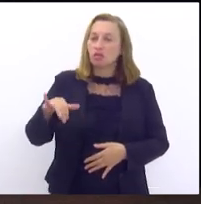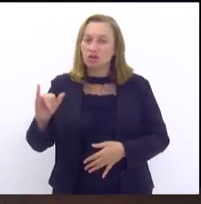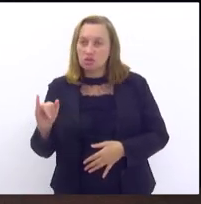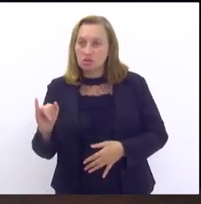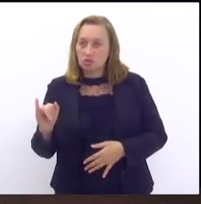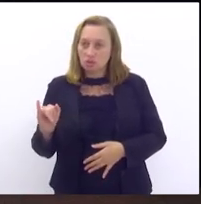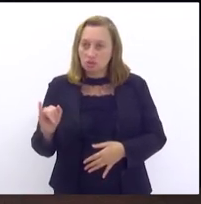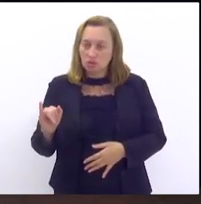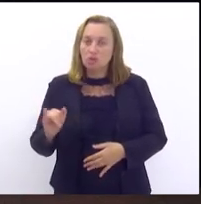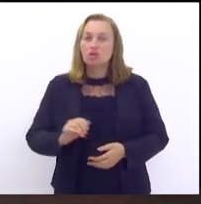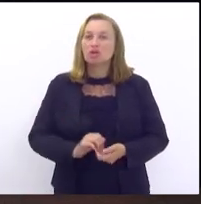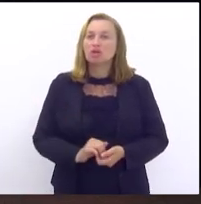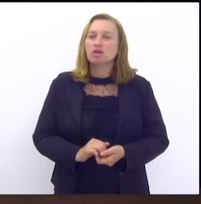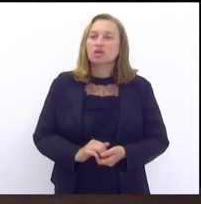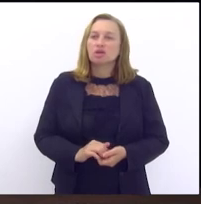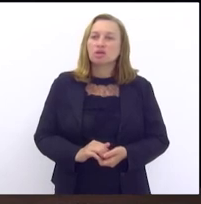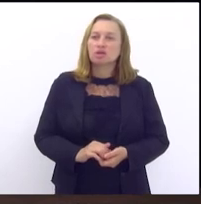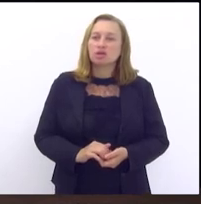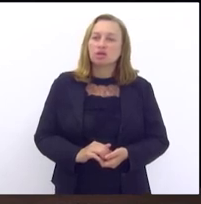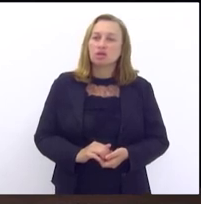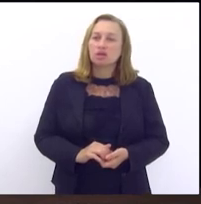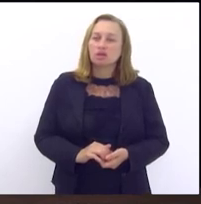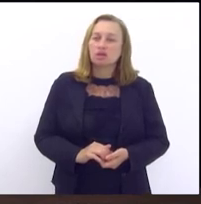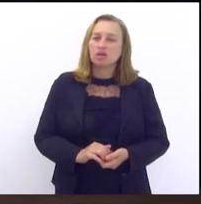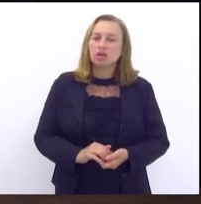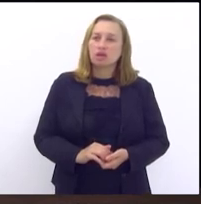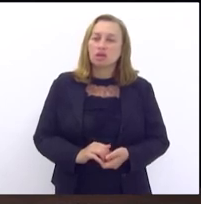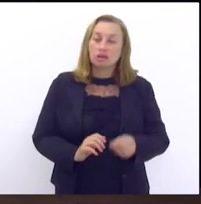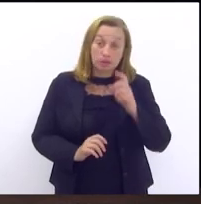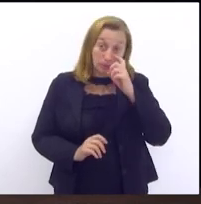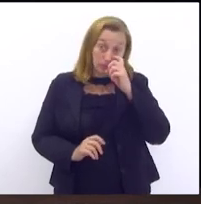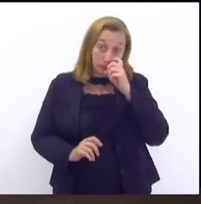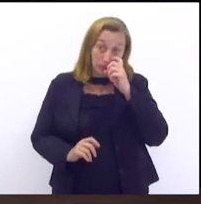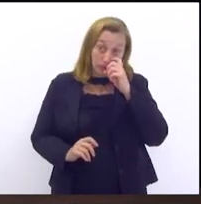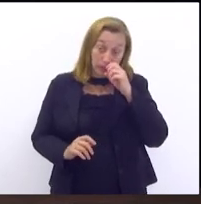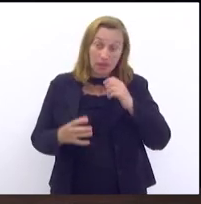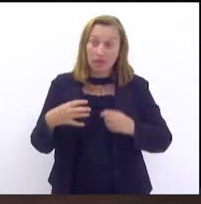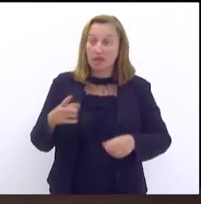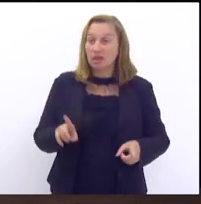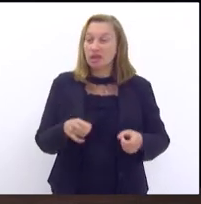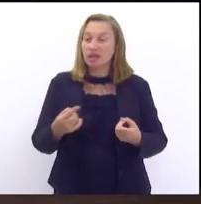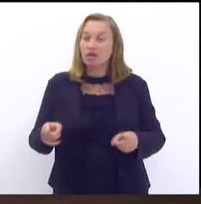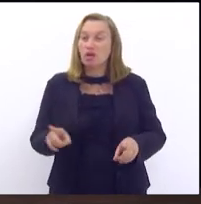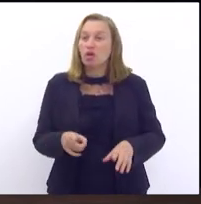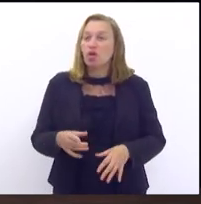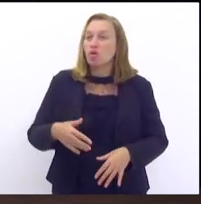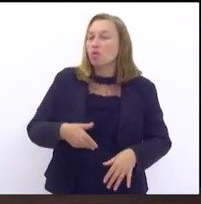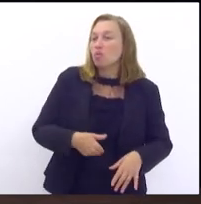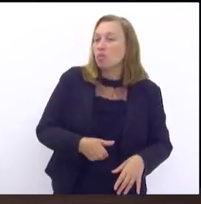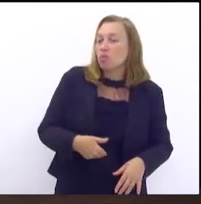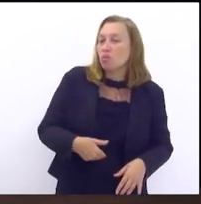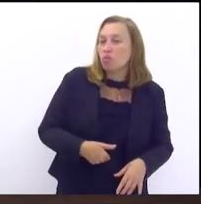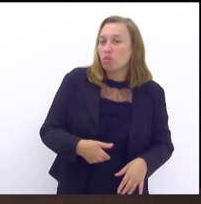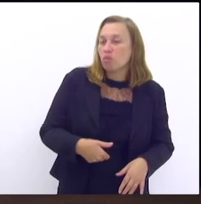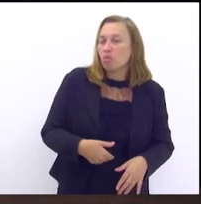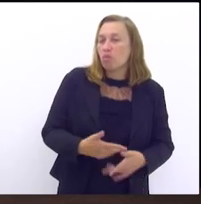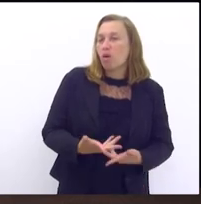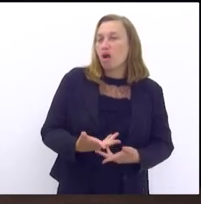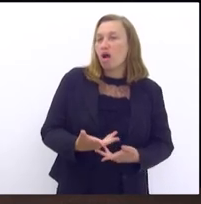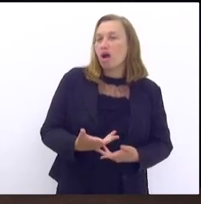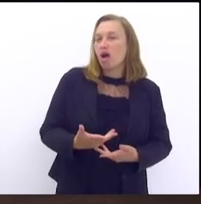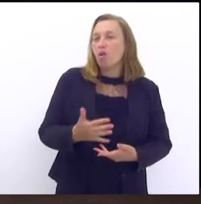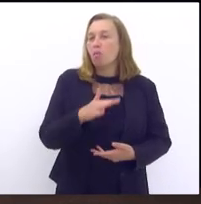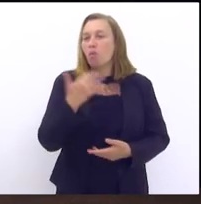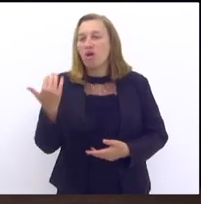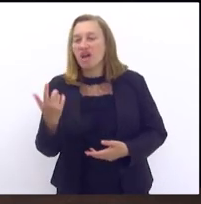na reta de Nova Iguaçu, pelo quilômetro 32, que é aquela música, né? Morrer de sede em frente ao mar. Que eles moram